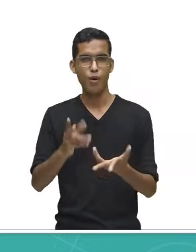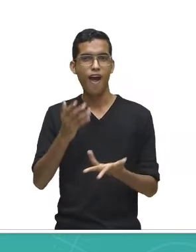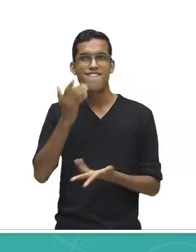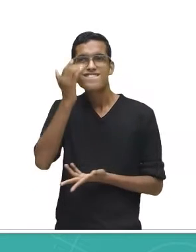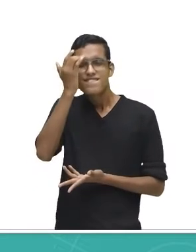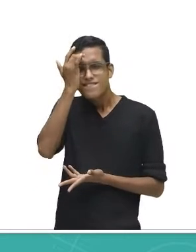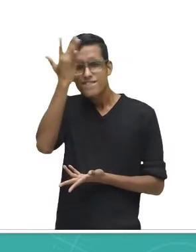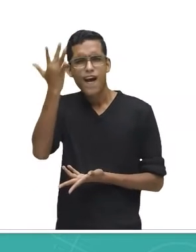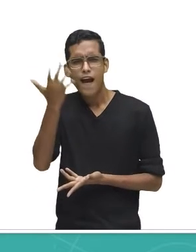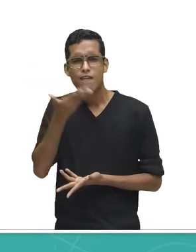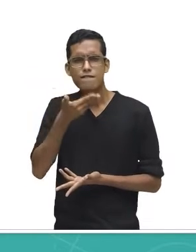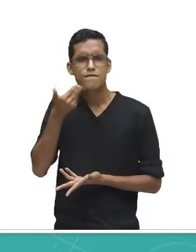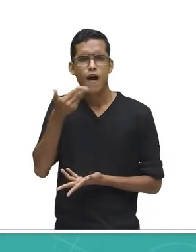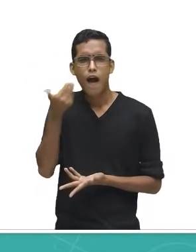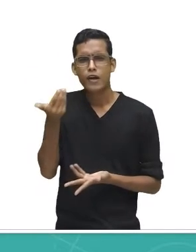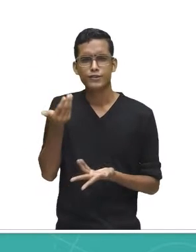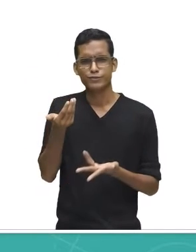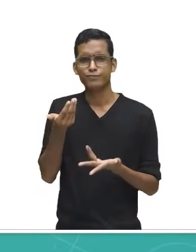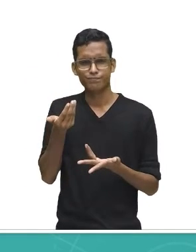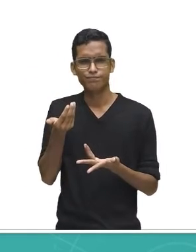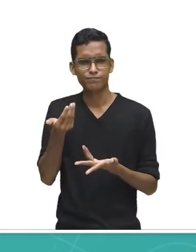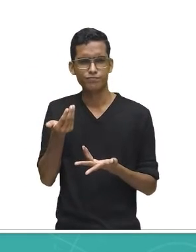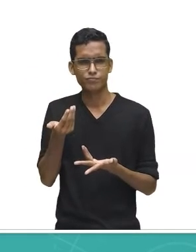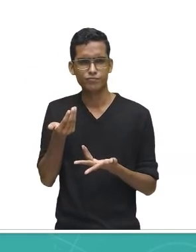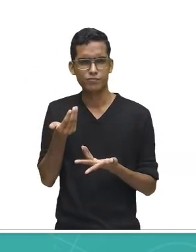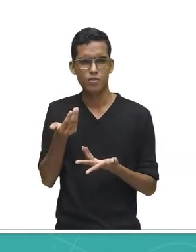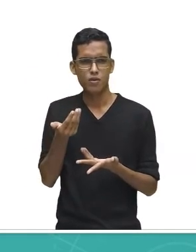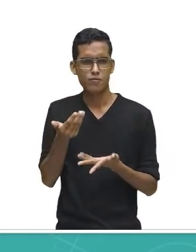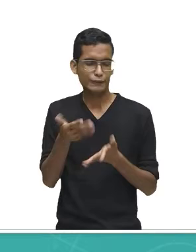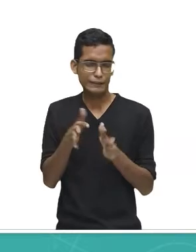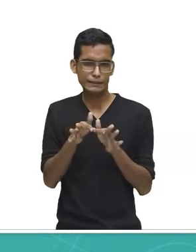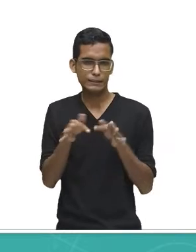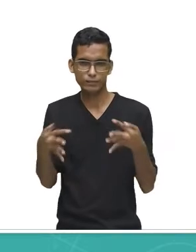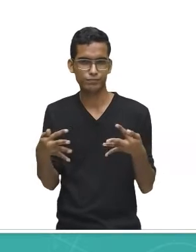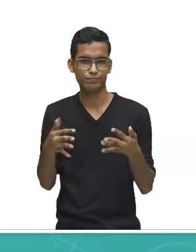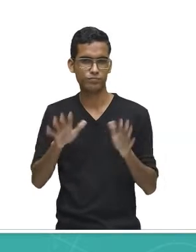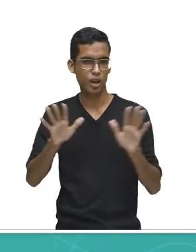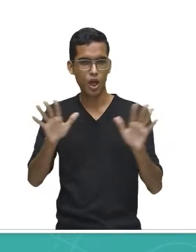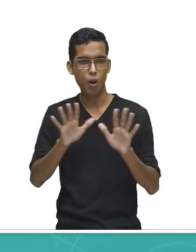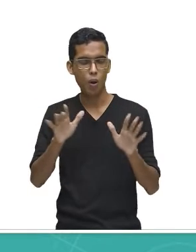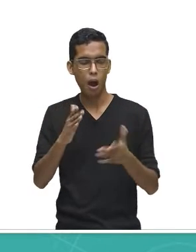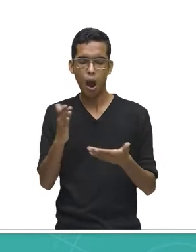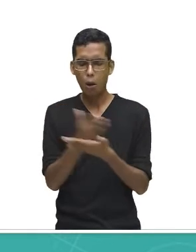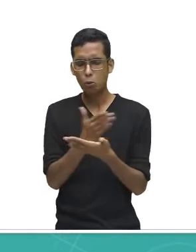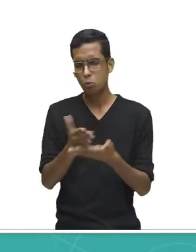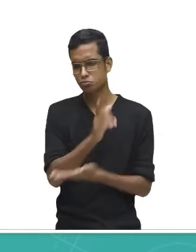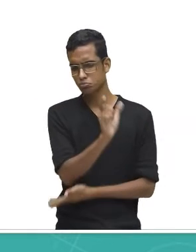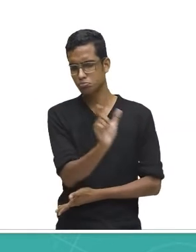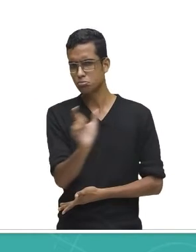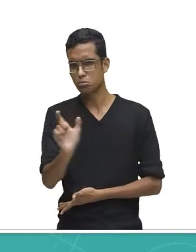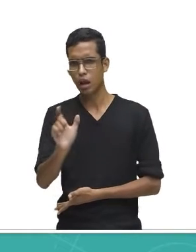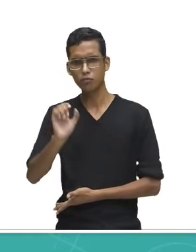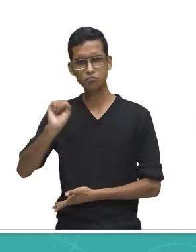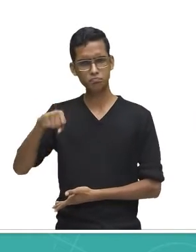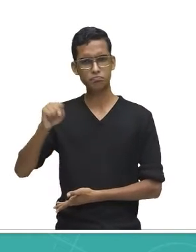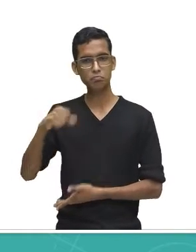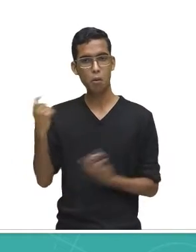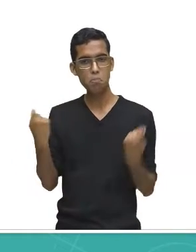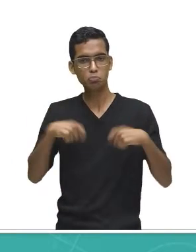É uma coisa simples, mas não é tão fácil de encontrar, Algumas palavras sim, principalmente quando